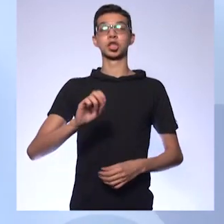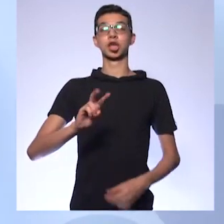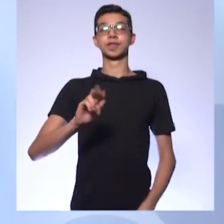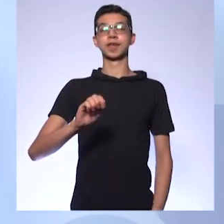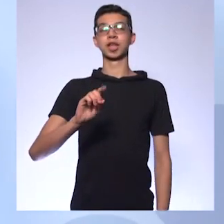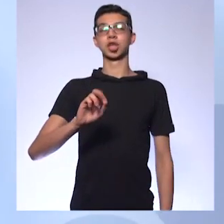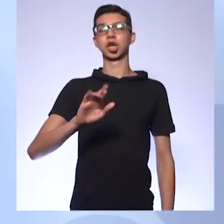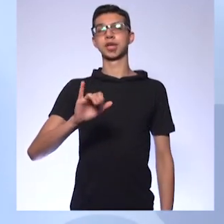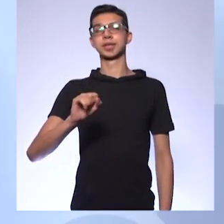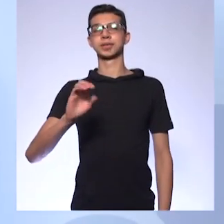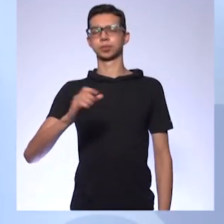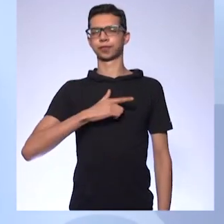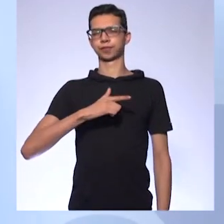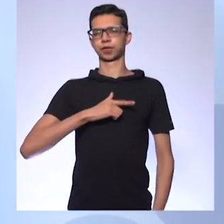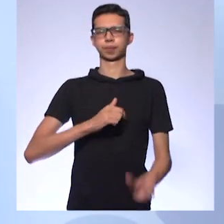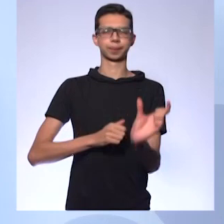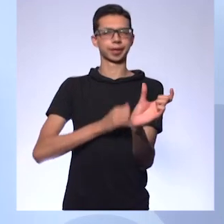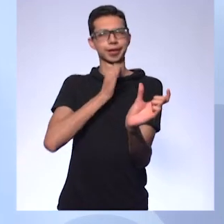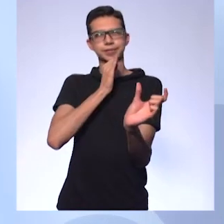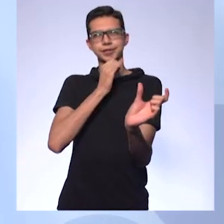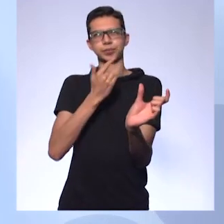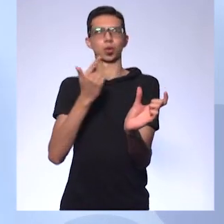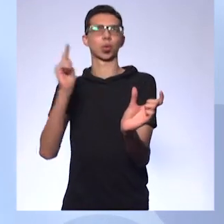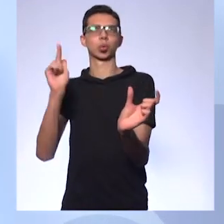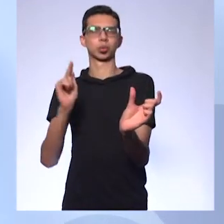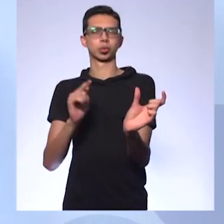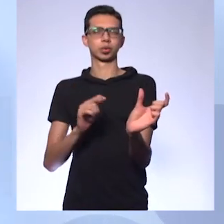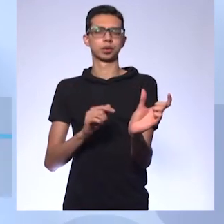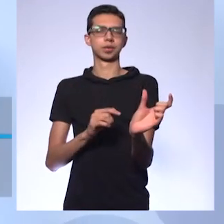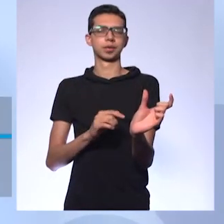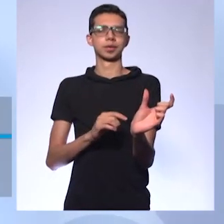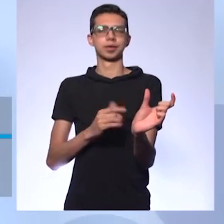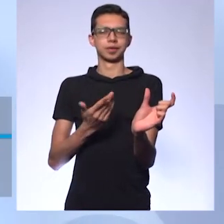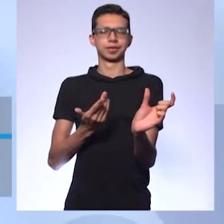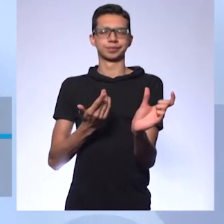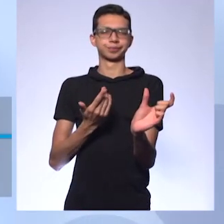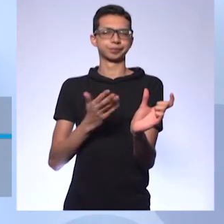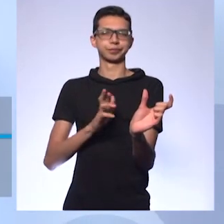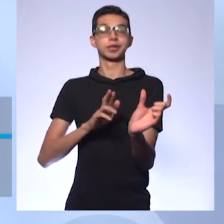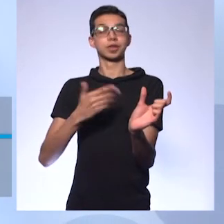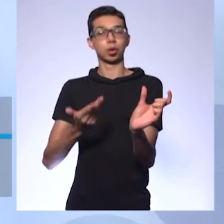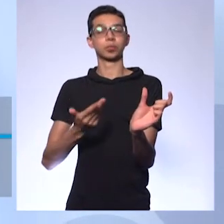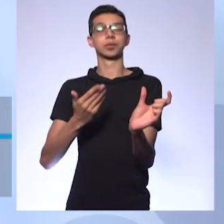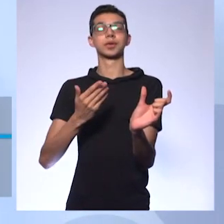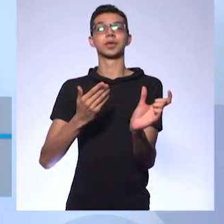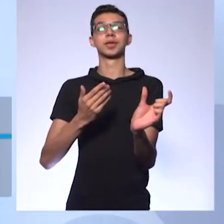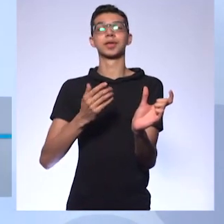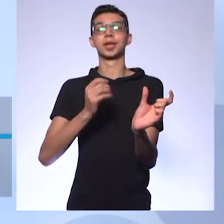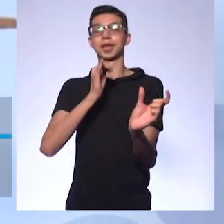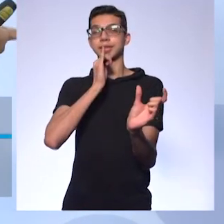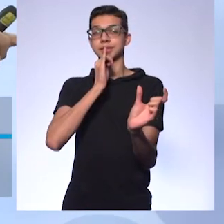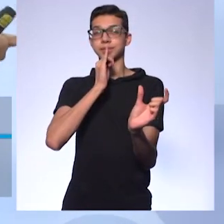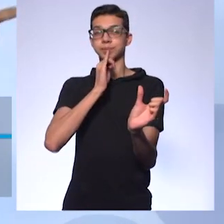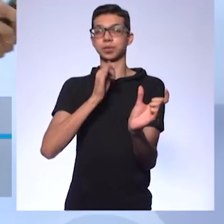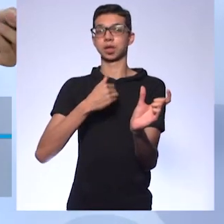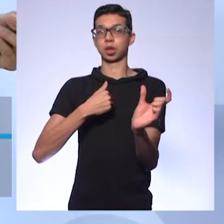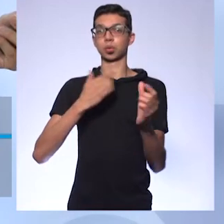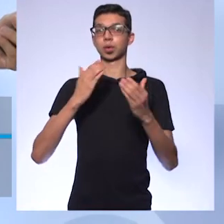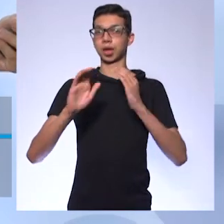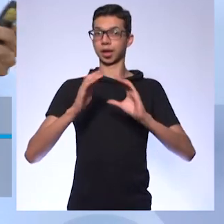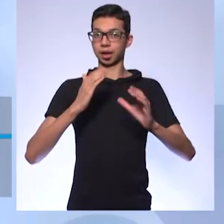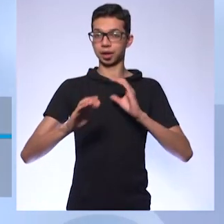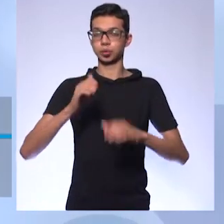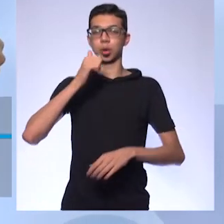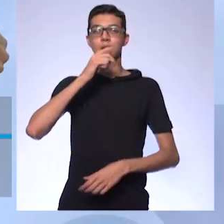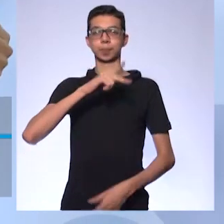não. Trovadorismo fica legal. Tradição oral, ou seja, eu canto algo, a professora Tayana